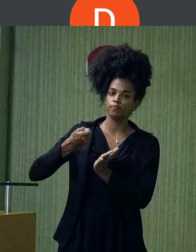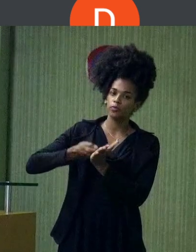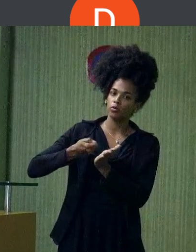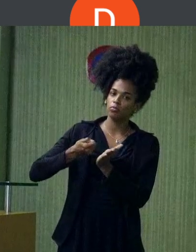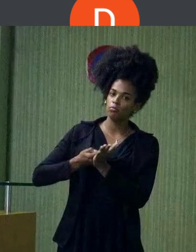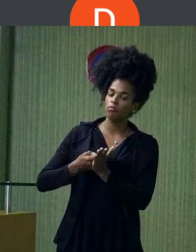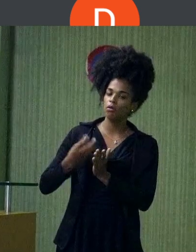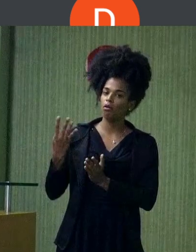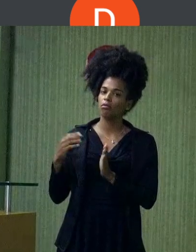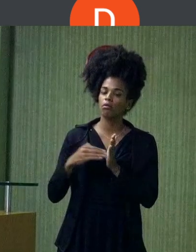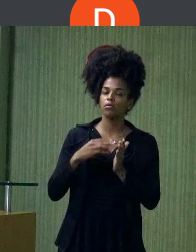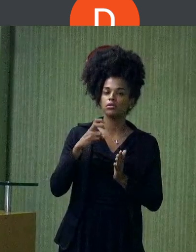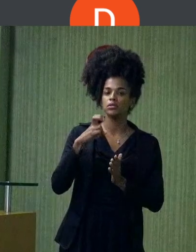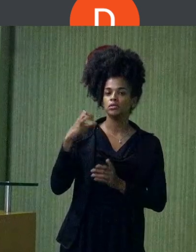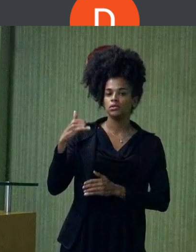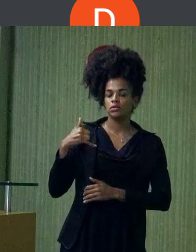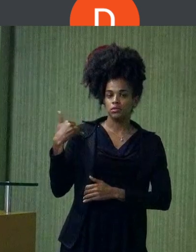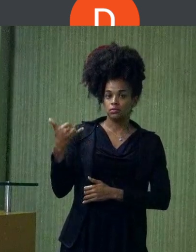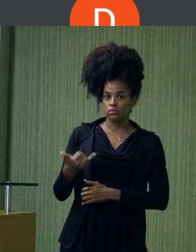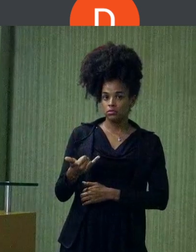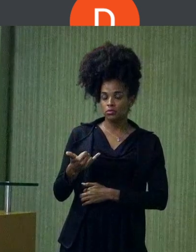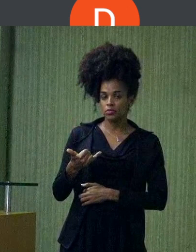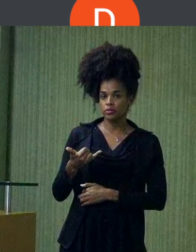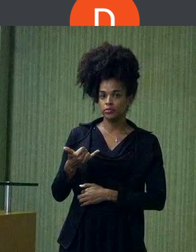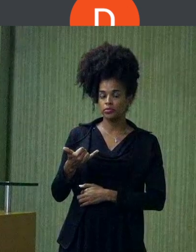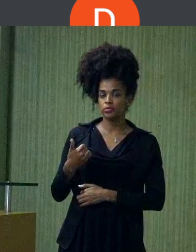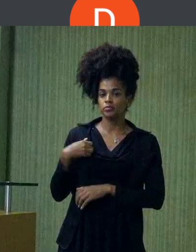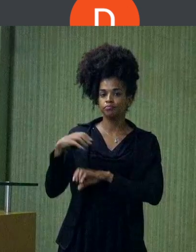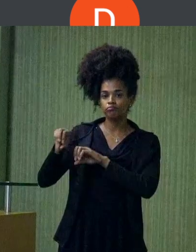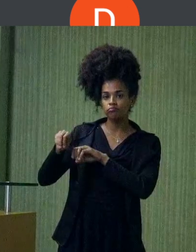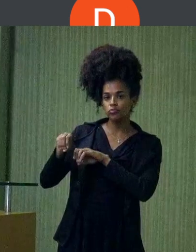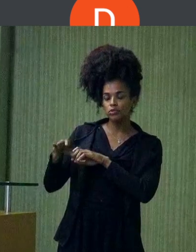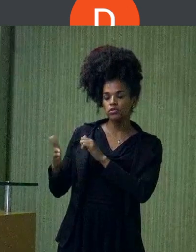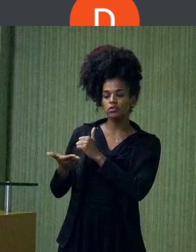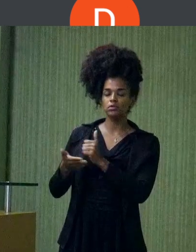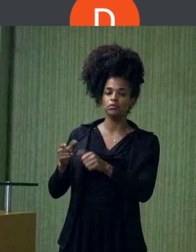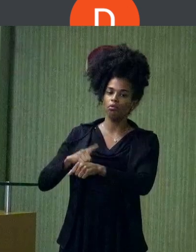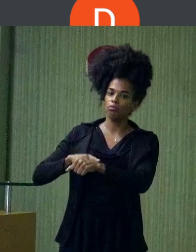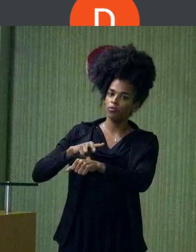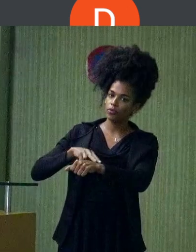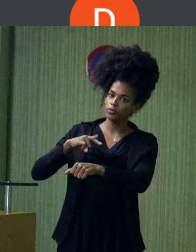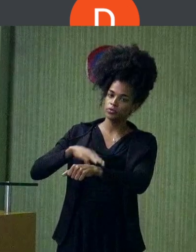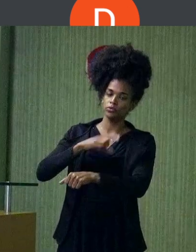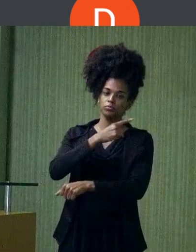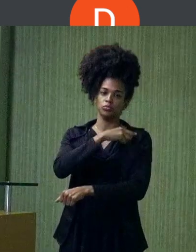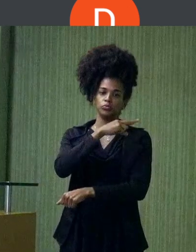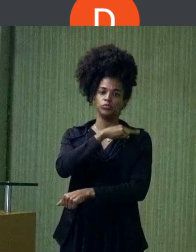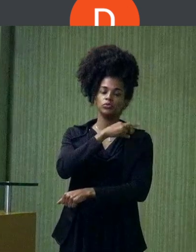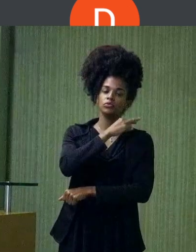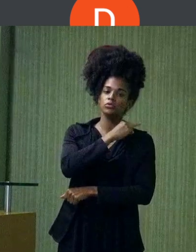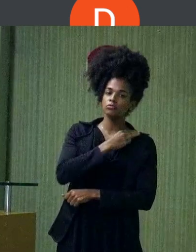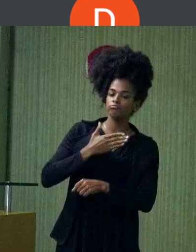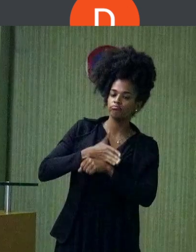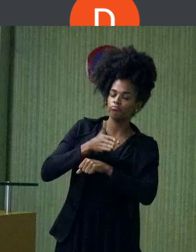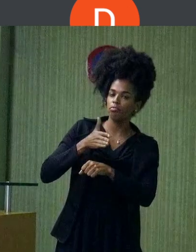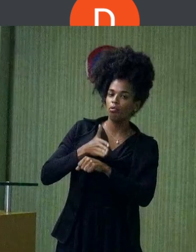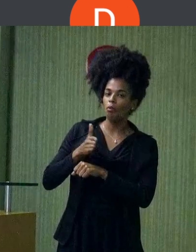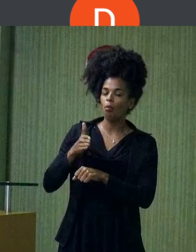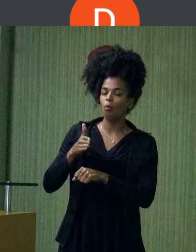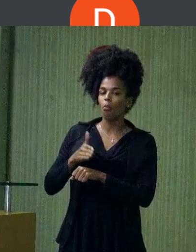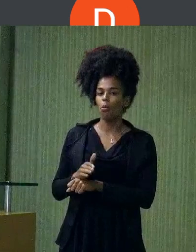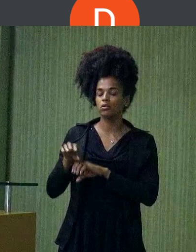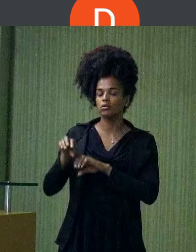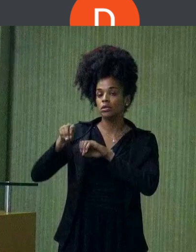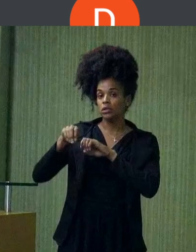a pré-escola eh o ensino fundamental e no ensino médio o acesso à educação escolar indígena né